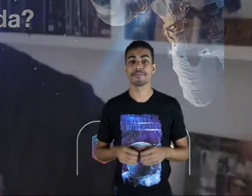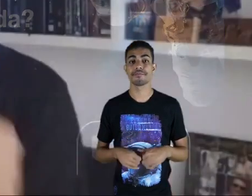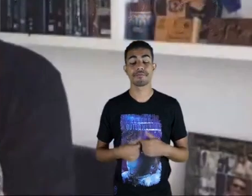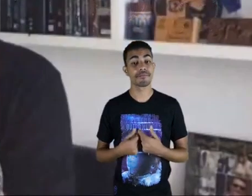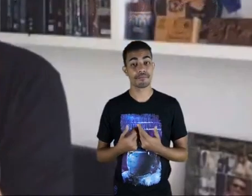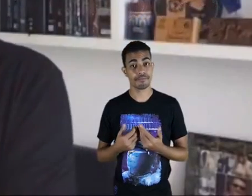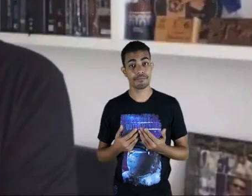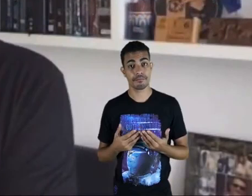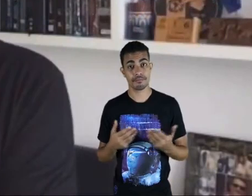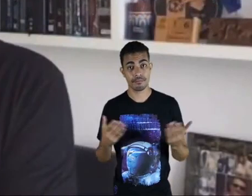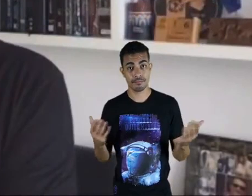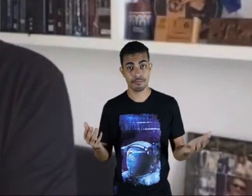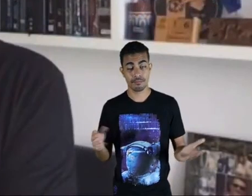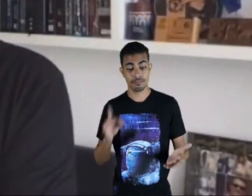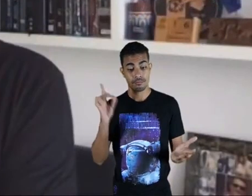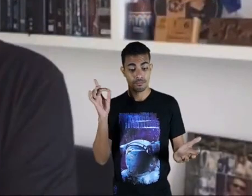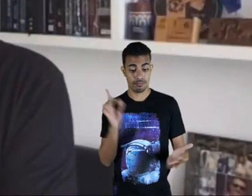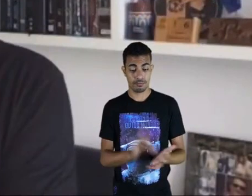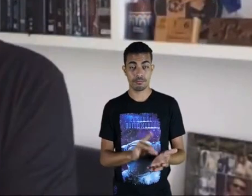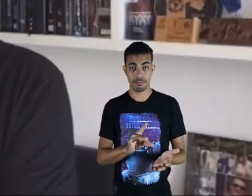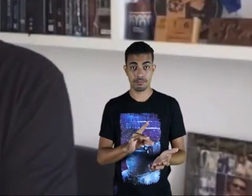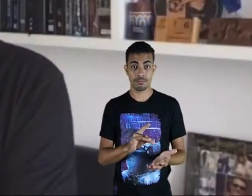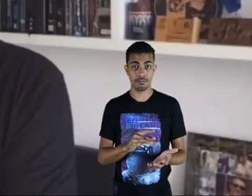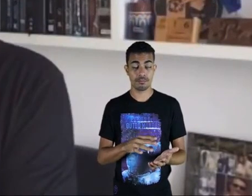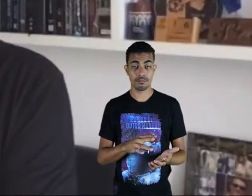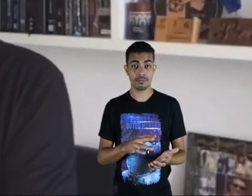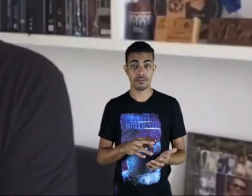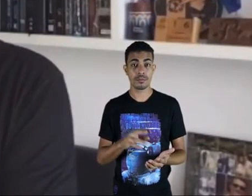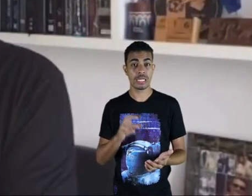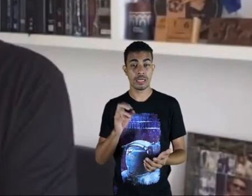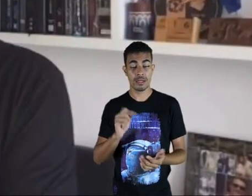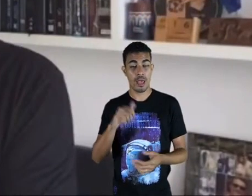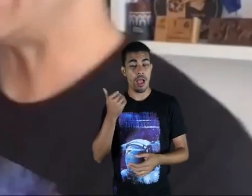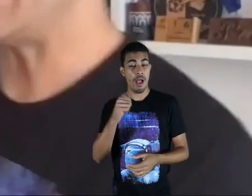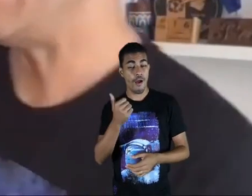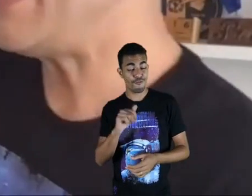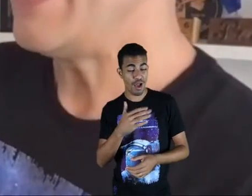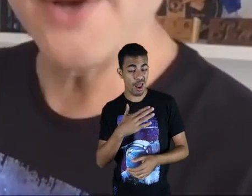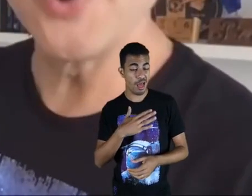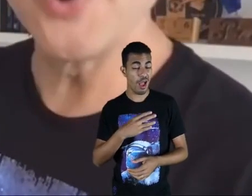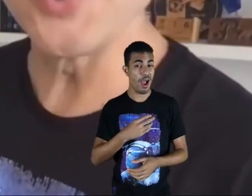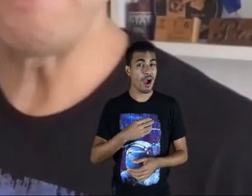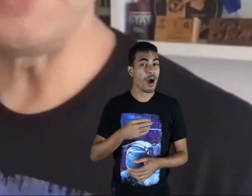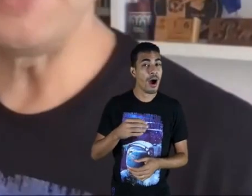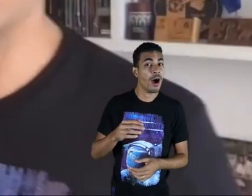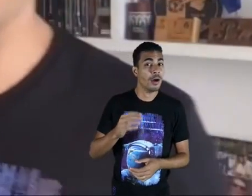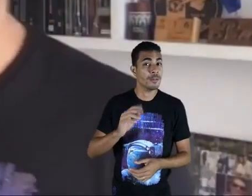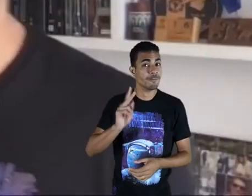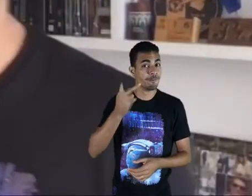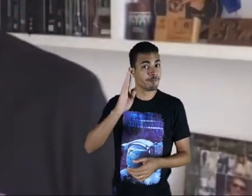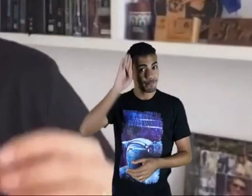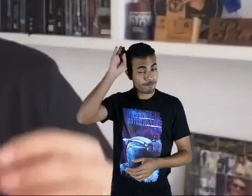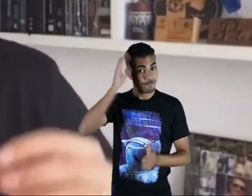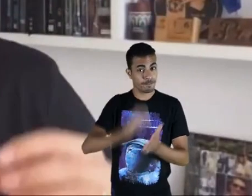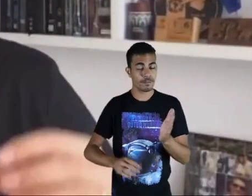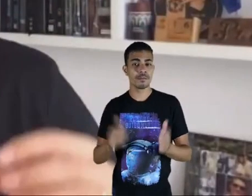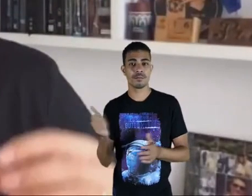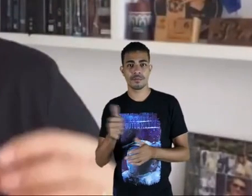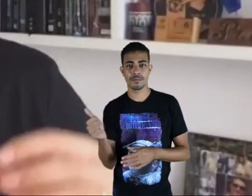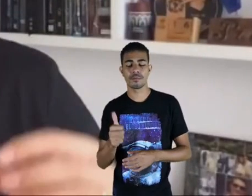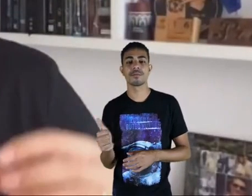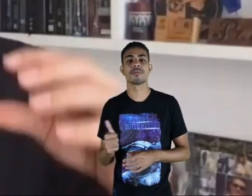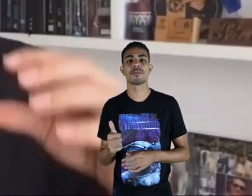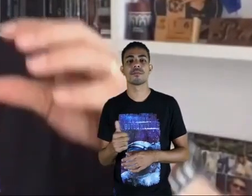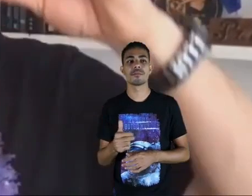Então, em realidade, a gente pode ver, se avalia Hebreus capítulo 11, a gente